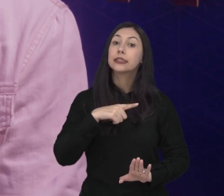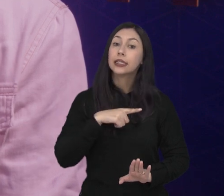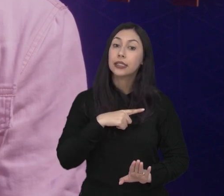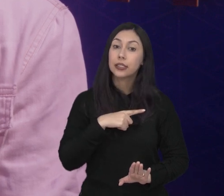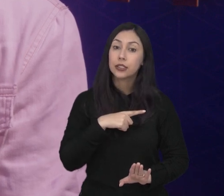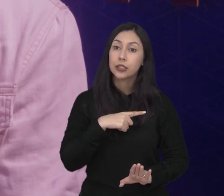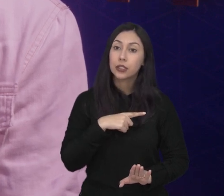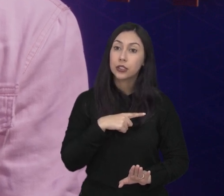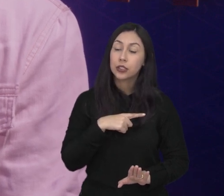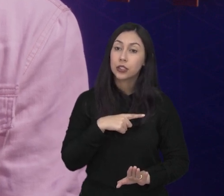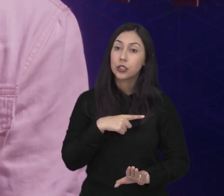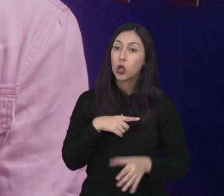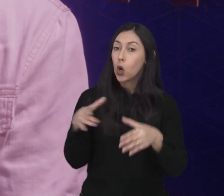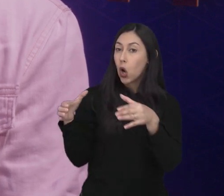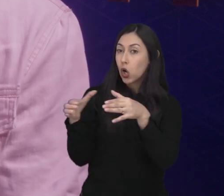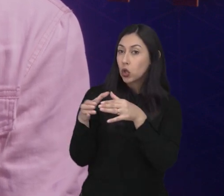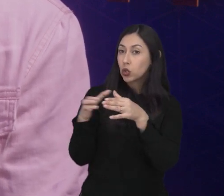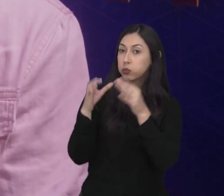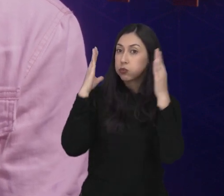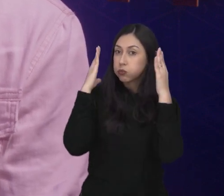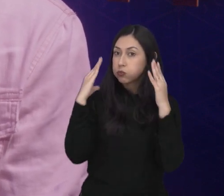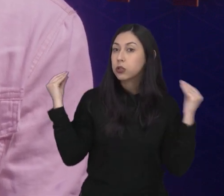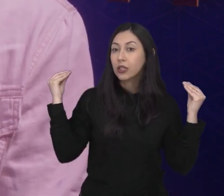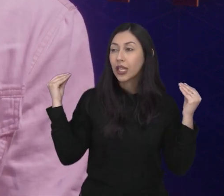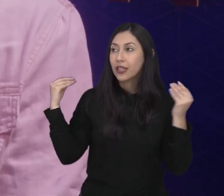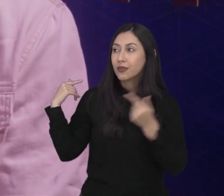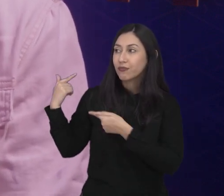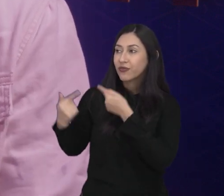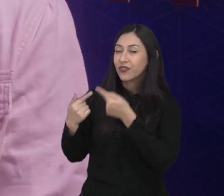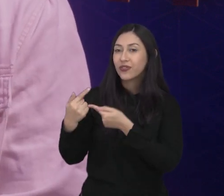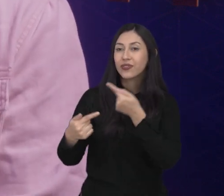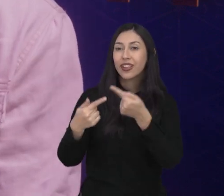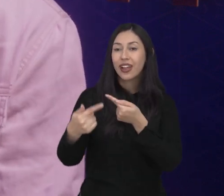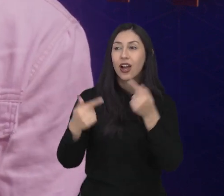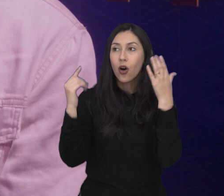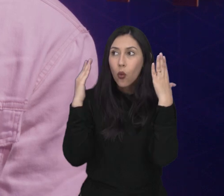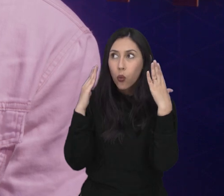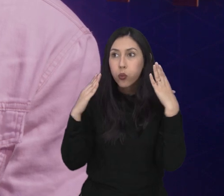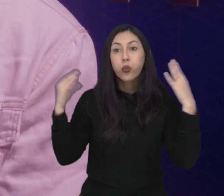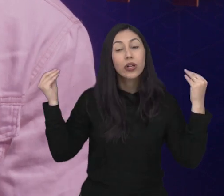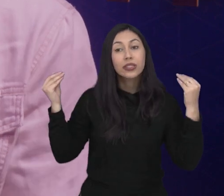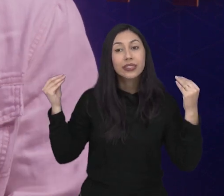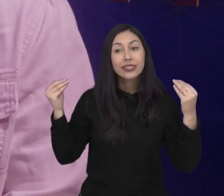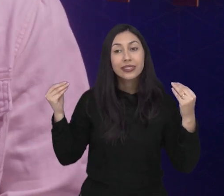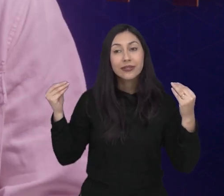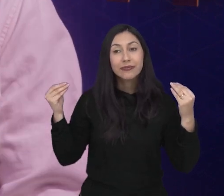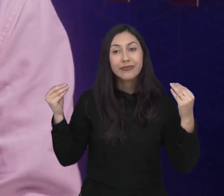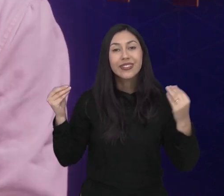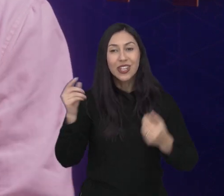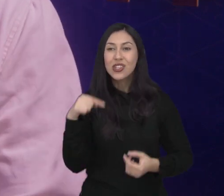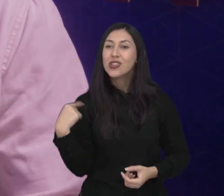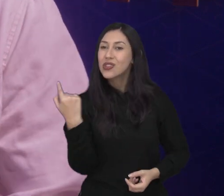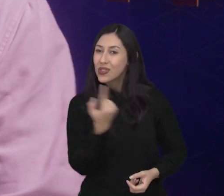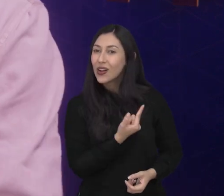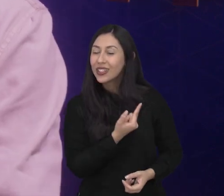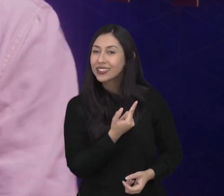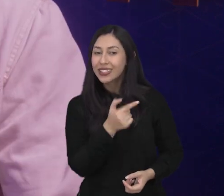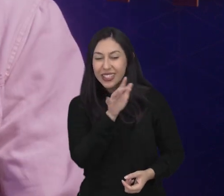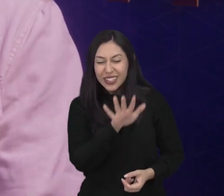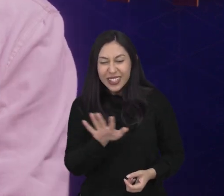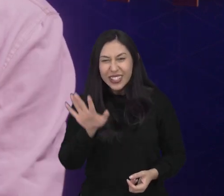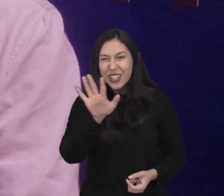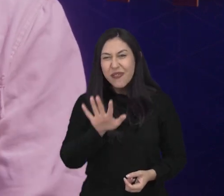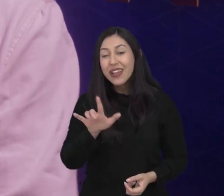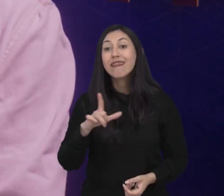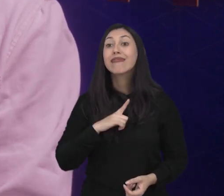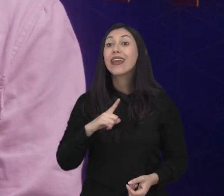tem ainda imigrantes holandeses, né, descendentes de holandeses. Aqui na meiota,